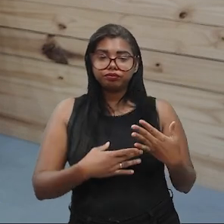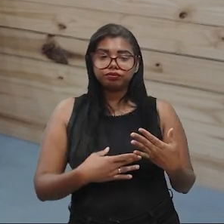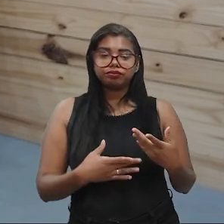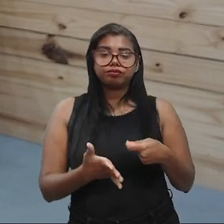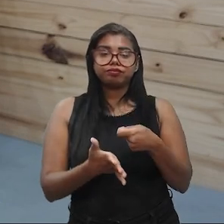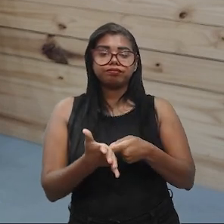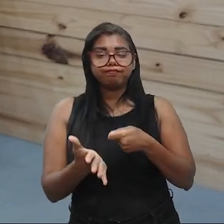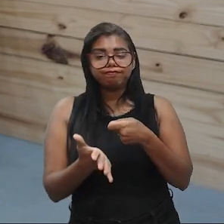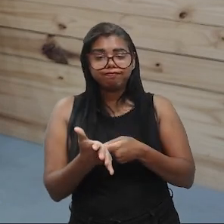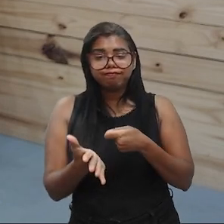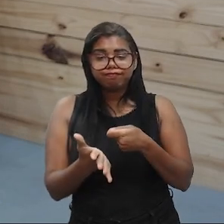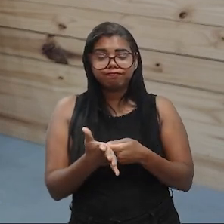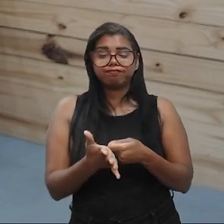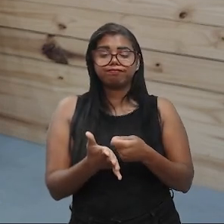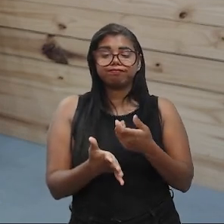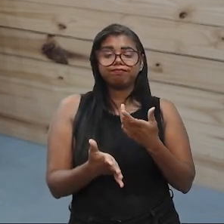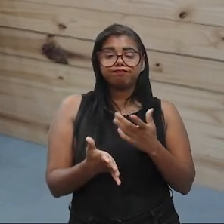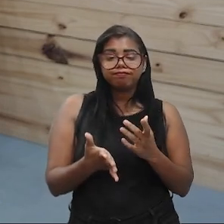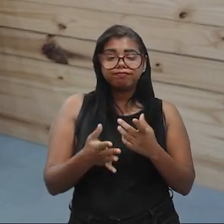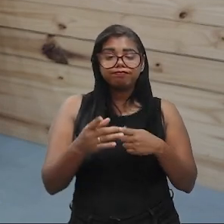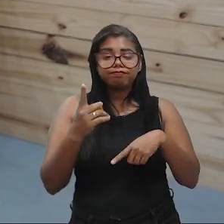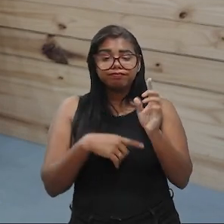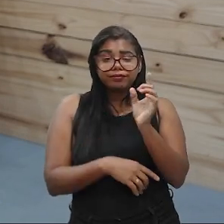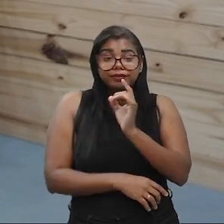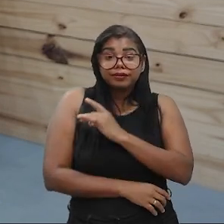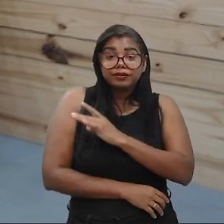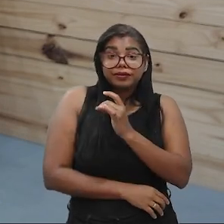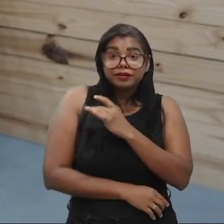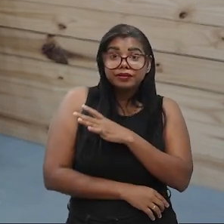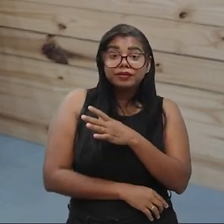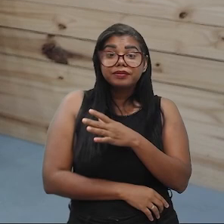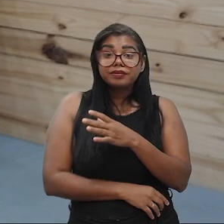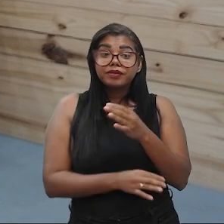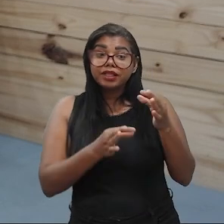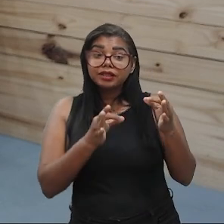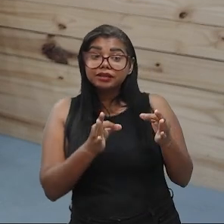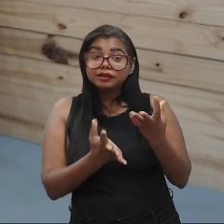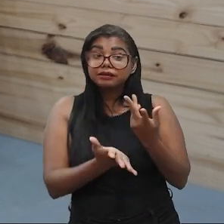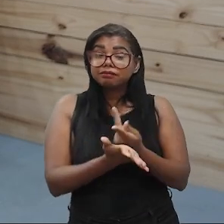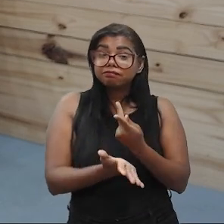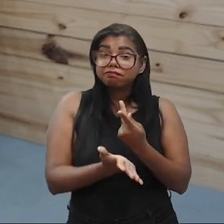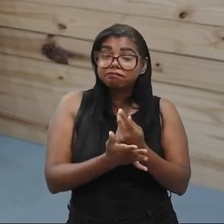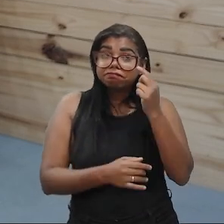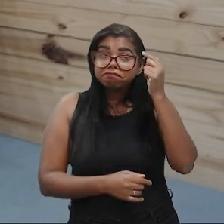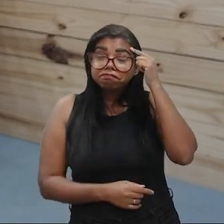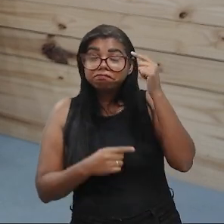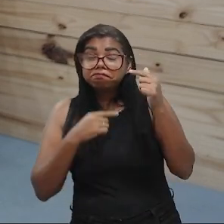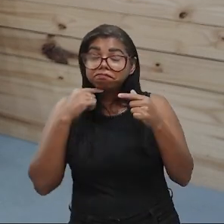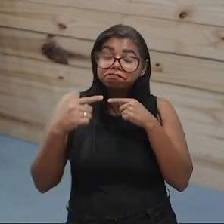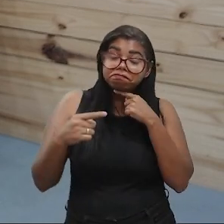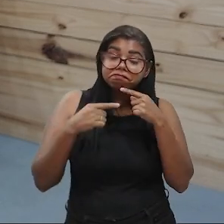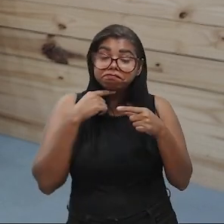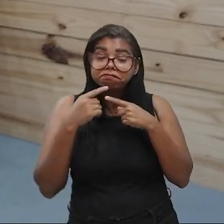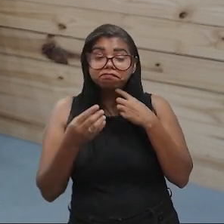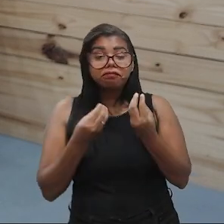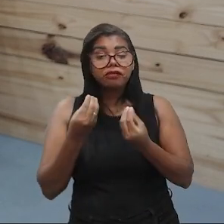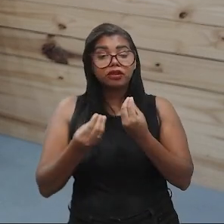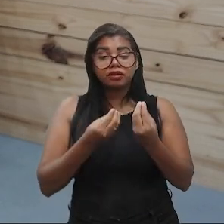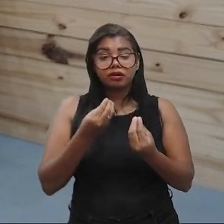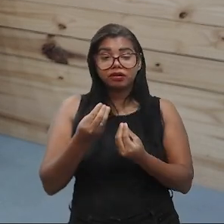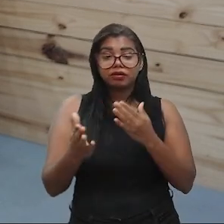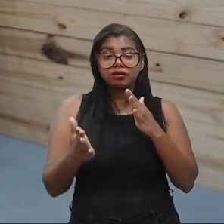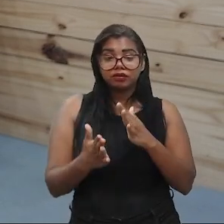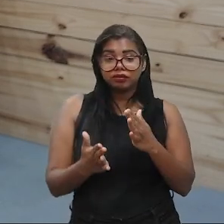resistência à mudança. O medo de mudar. Será que vai dar certo? Será que não vai dar? Então, como é que ele vai lidar com essa situação